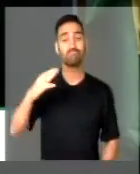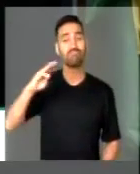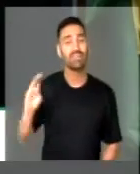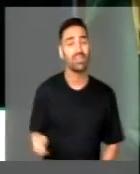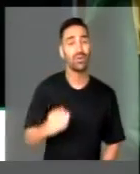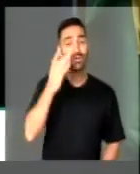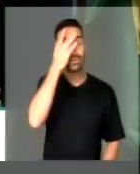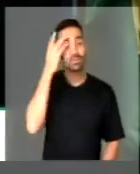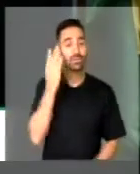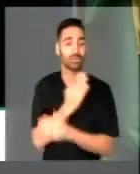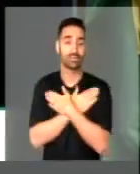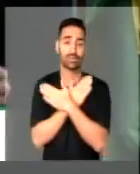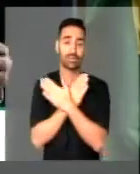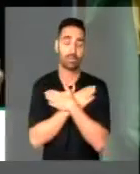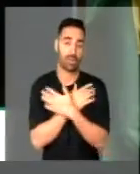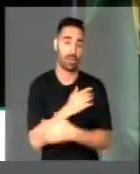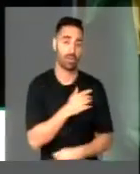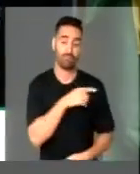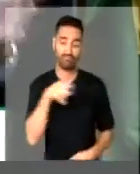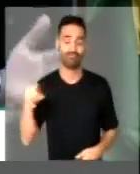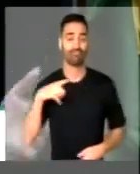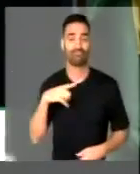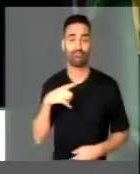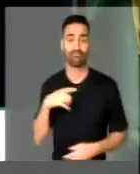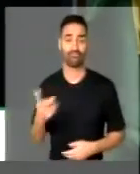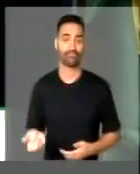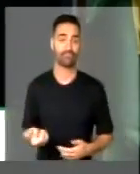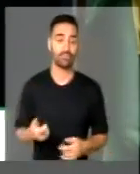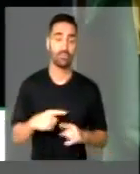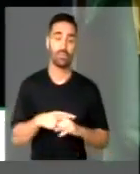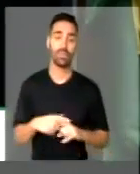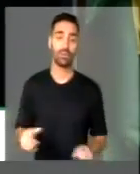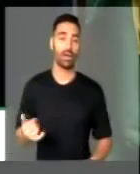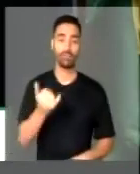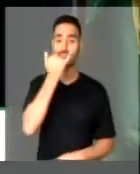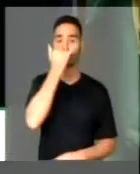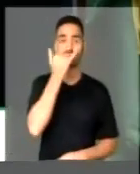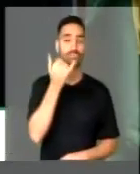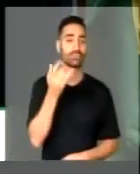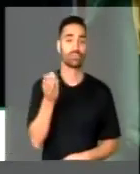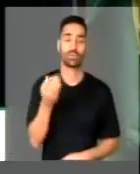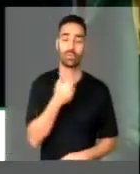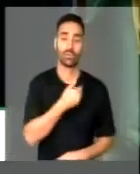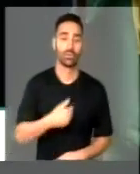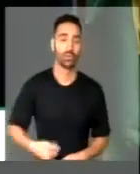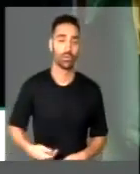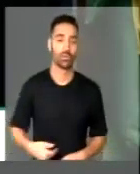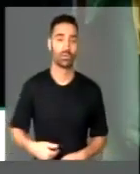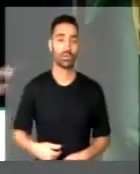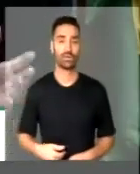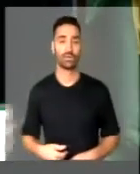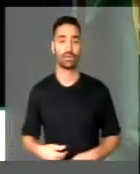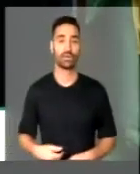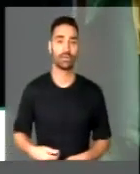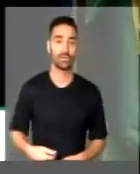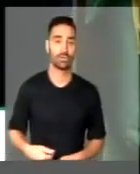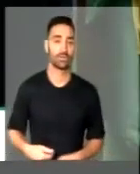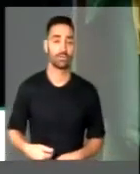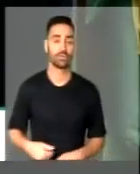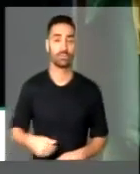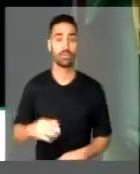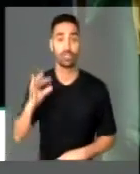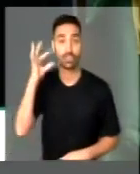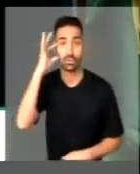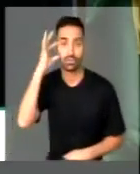pessoas desempregadas que existem, que foi deixado pela herança do governo da petista Dilma